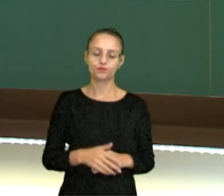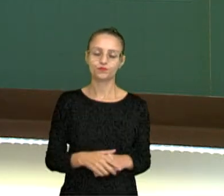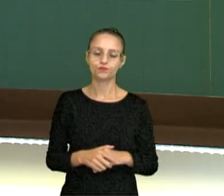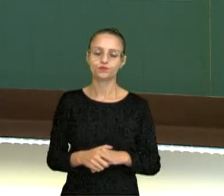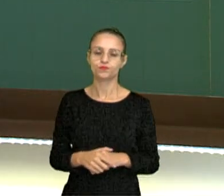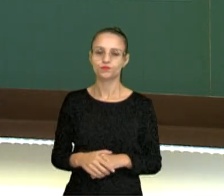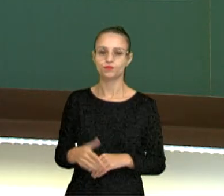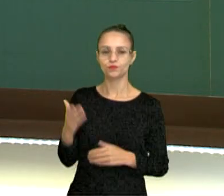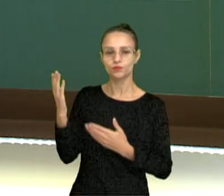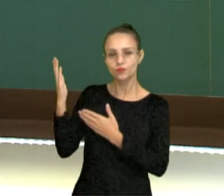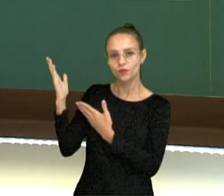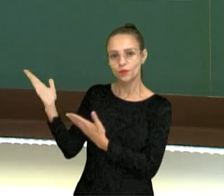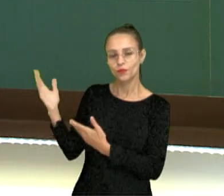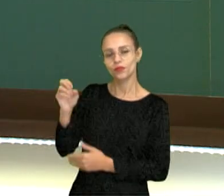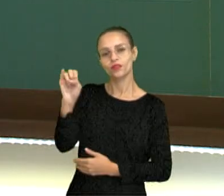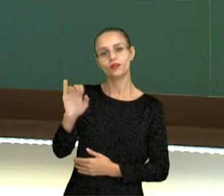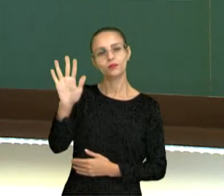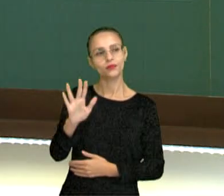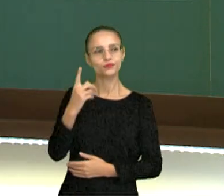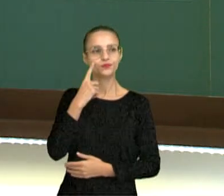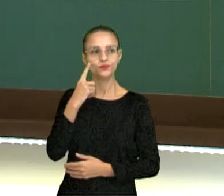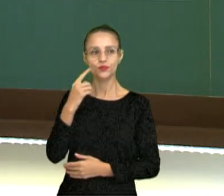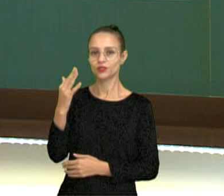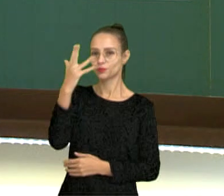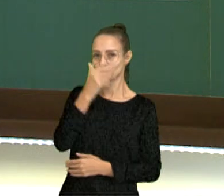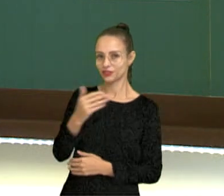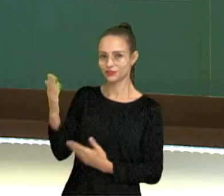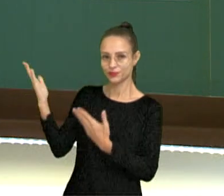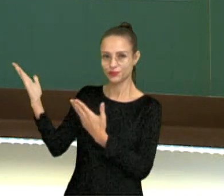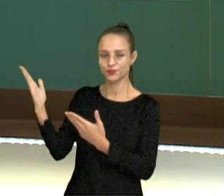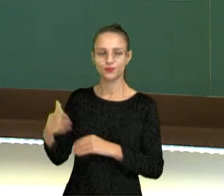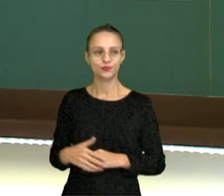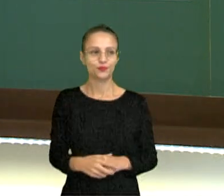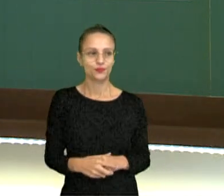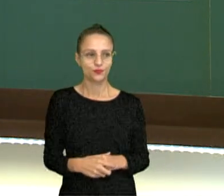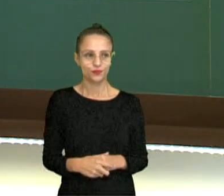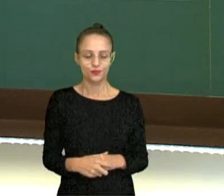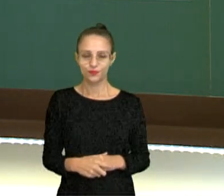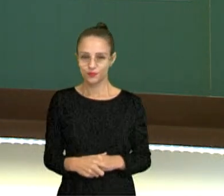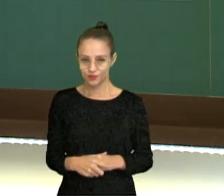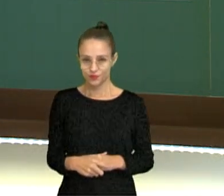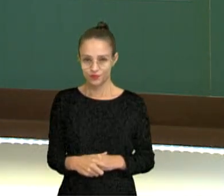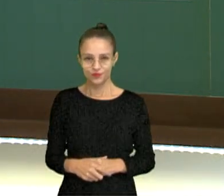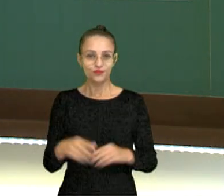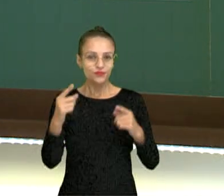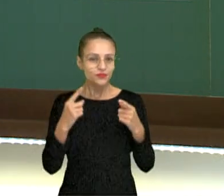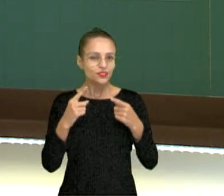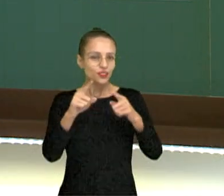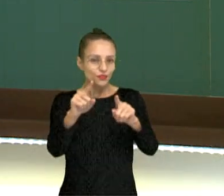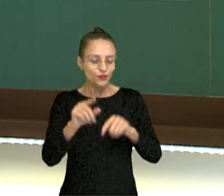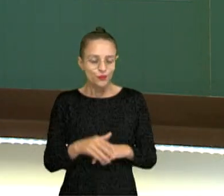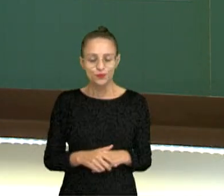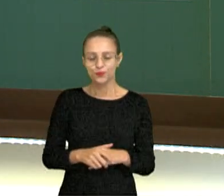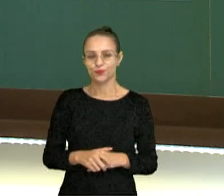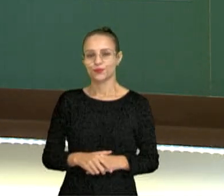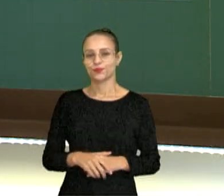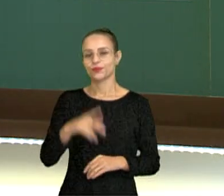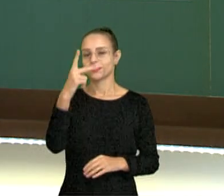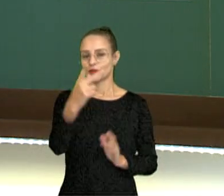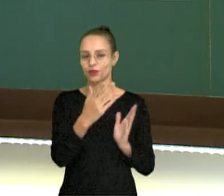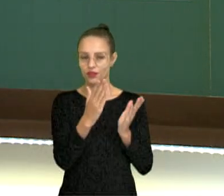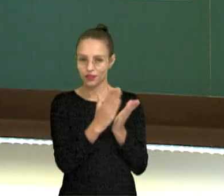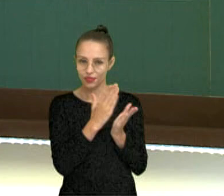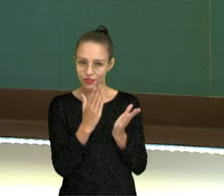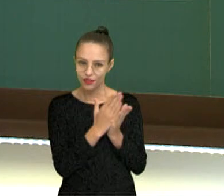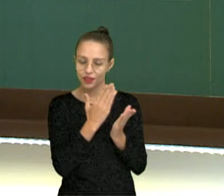para vocês uma imagem. Olha que legal, olha que cena bonita. Vamos para aquele nosso desafio? Pegar o